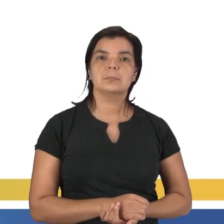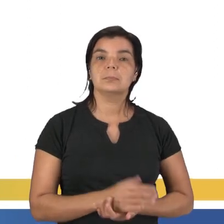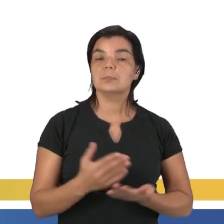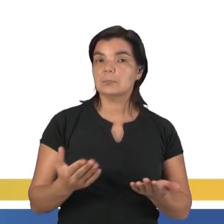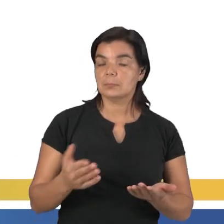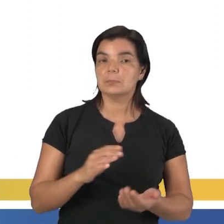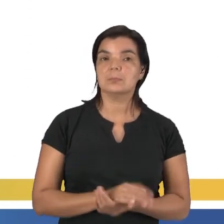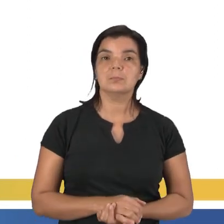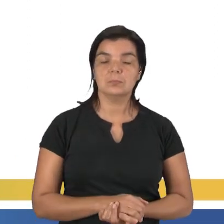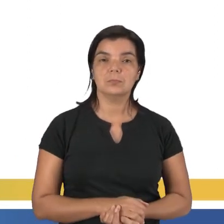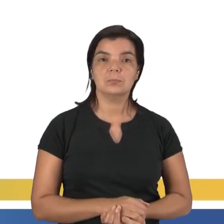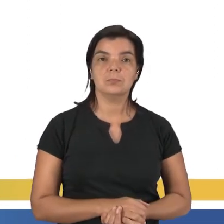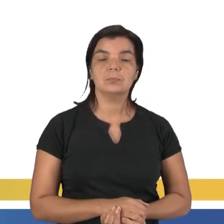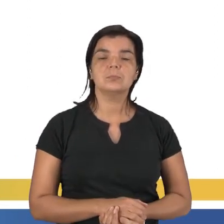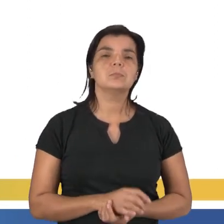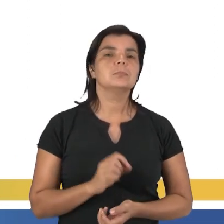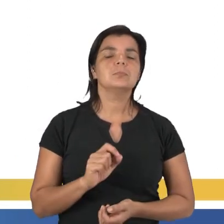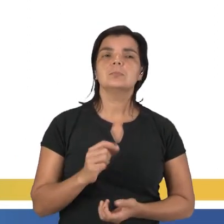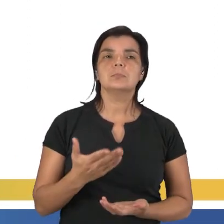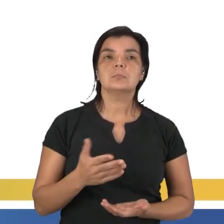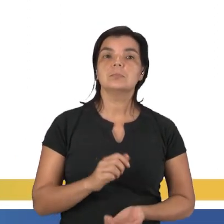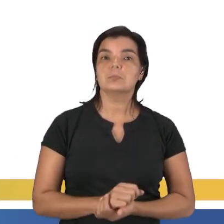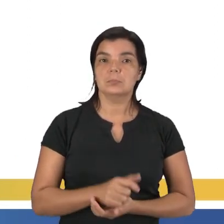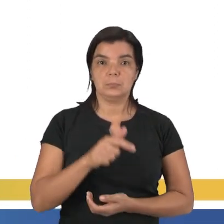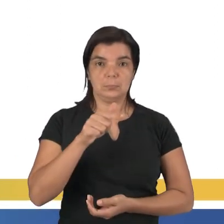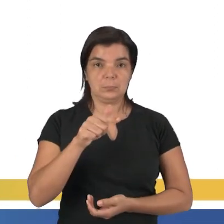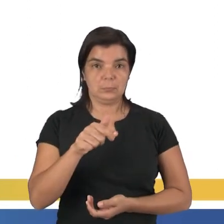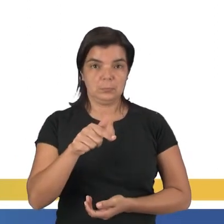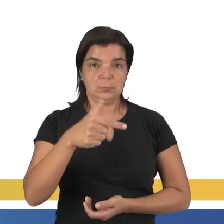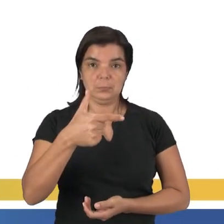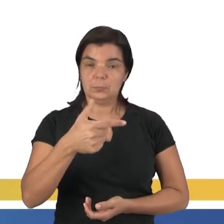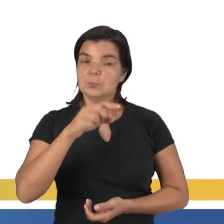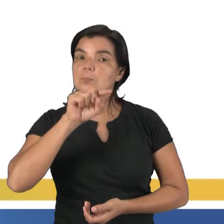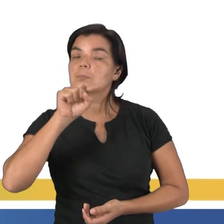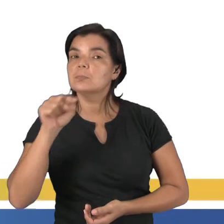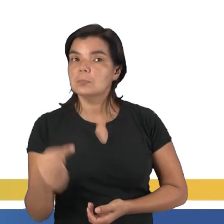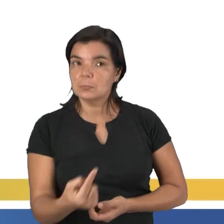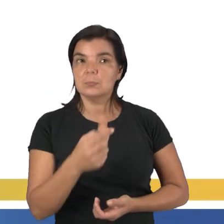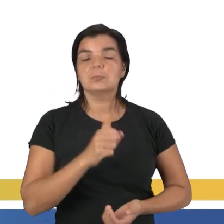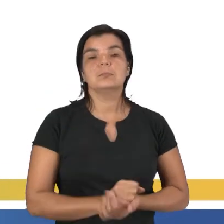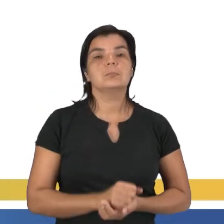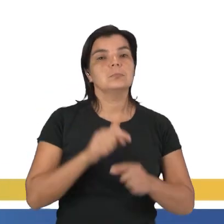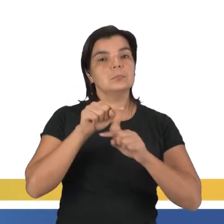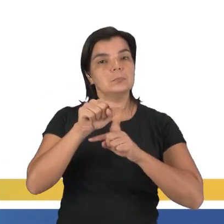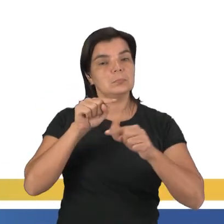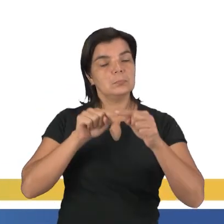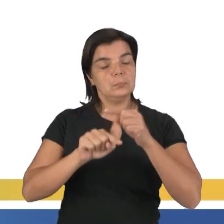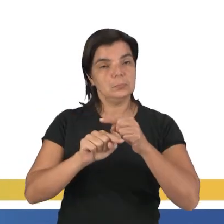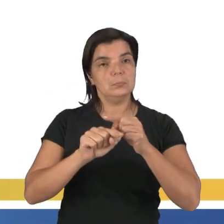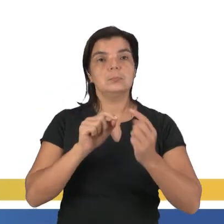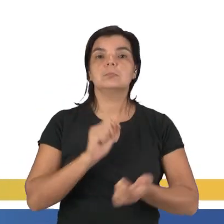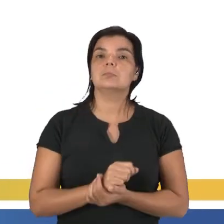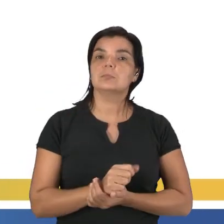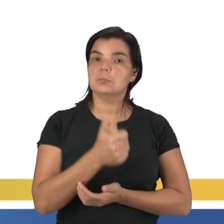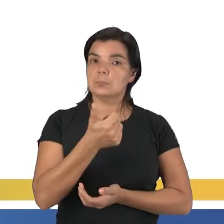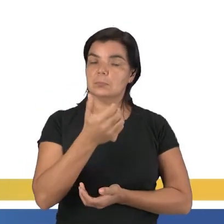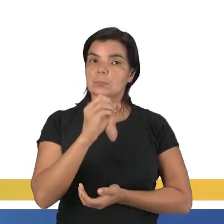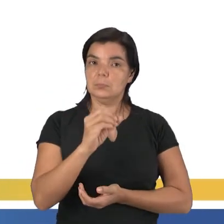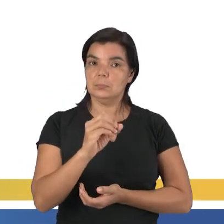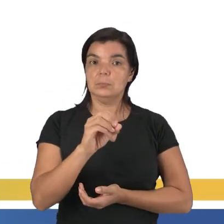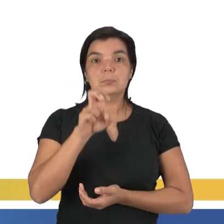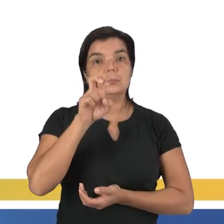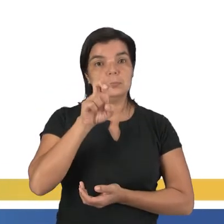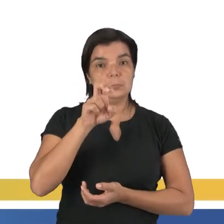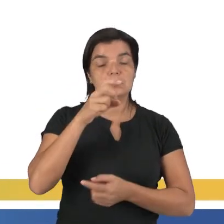Então, fechando aqui, o que você precisa fazer? Vou pegar 72.000 e dividir ele pelo número 10